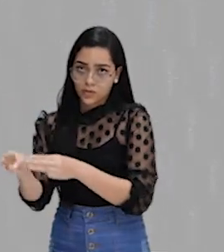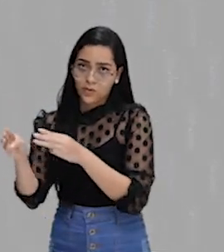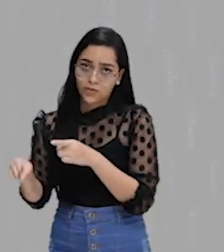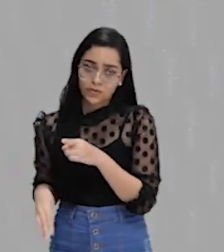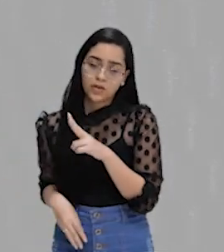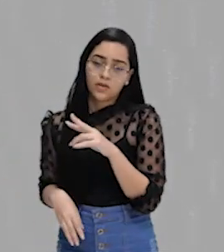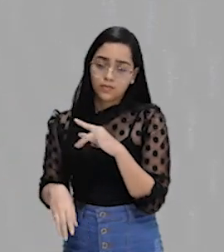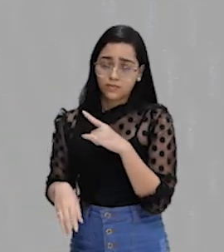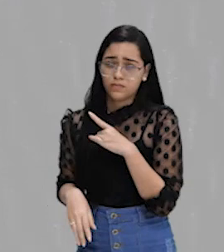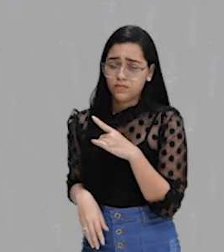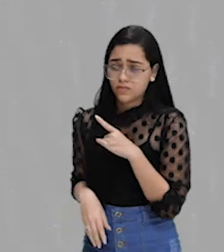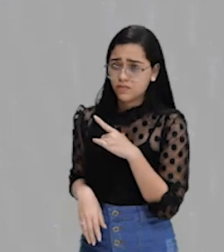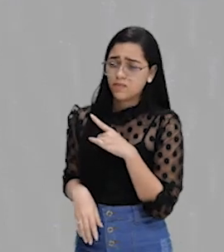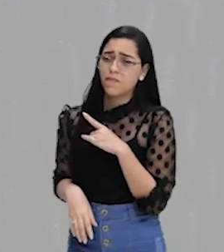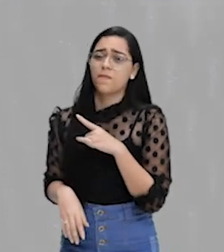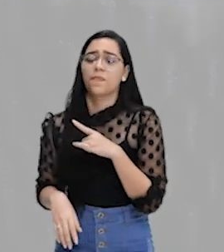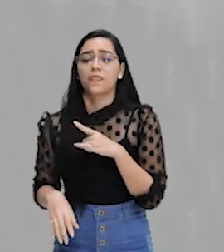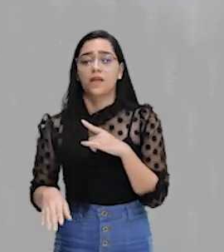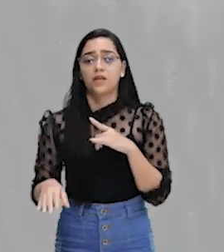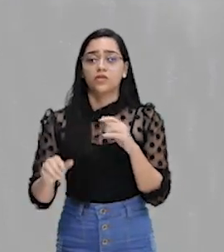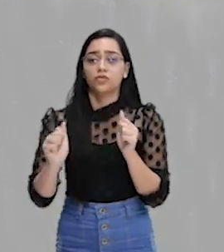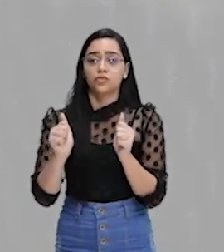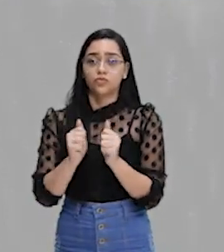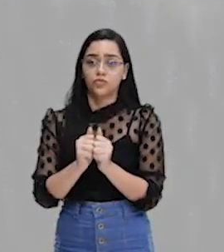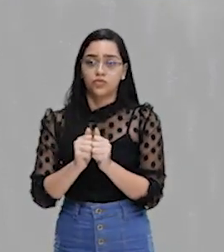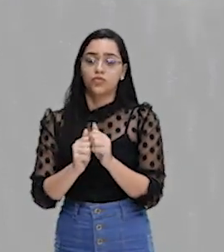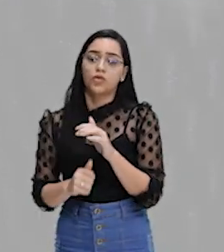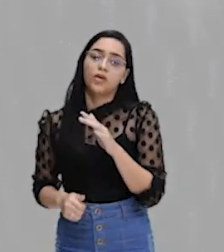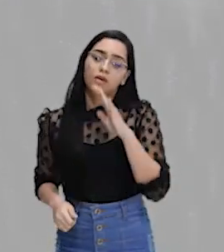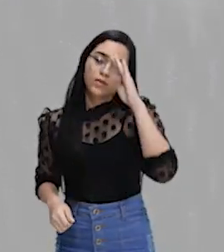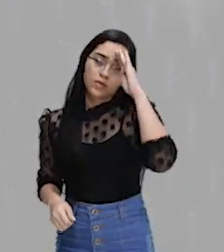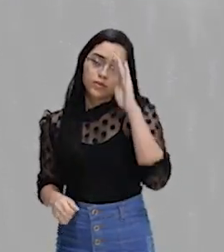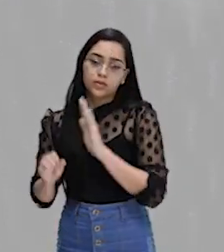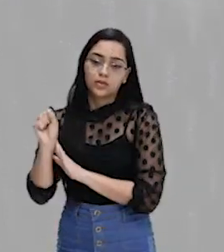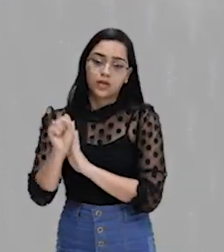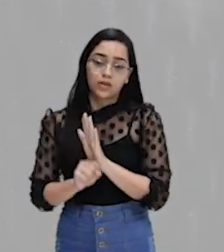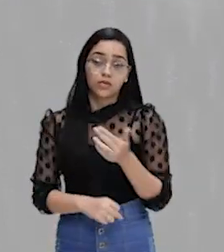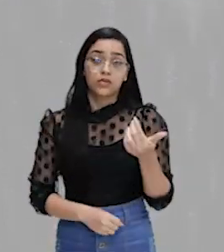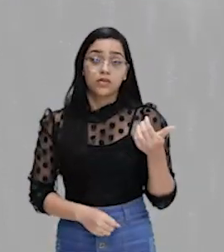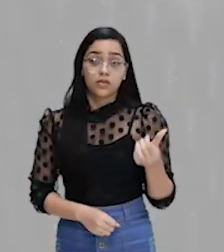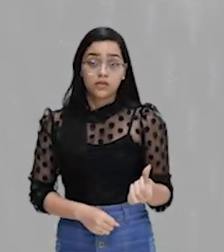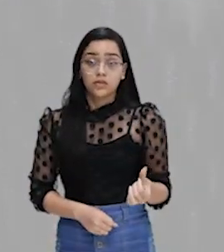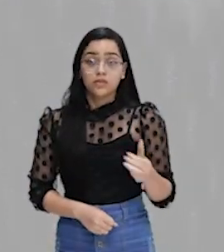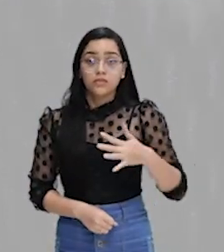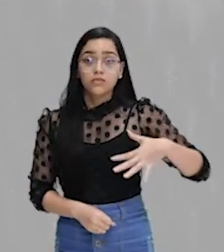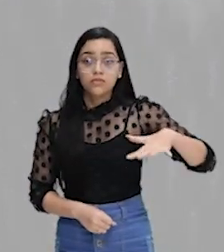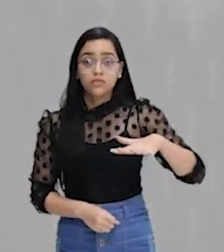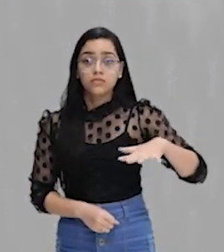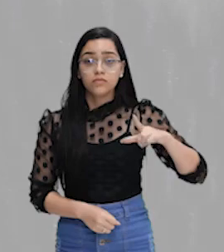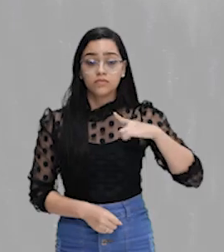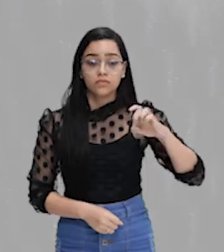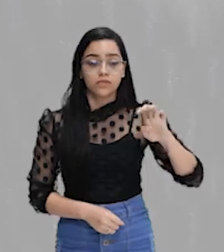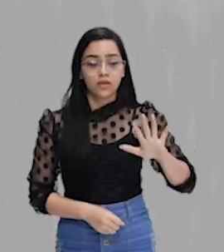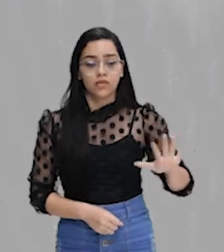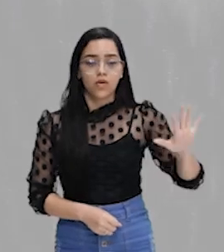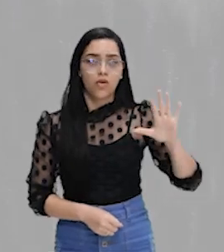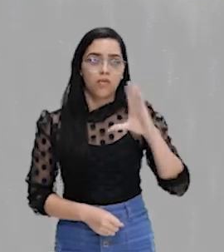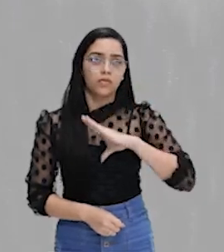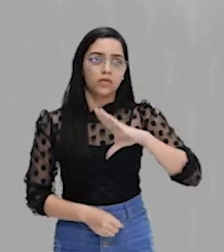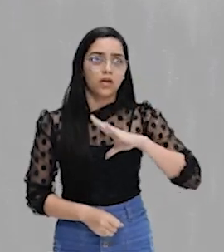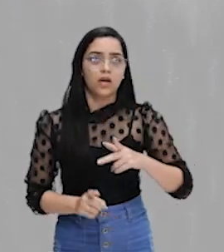você tem a chegada do Renascimento cultural, a partir dali, principalmente do século XVI, na parte ocidental da Europa,